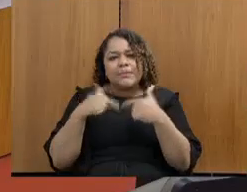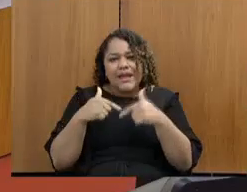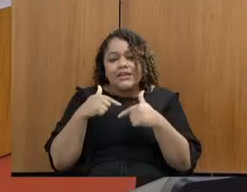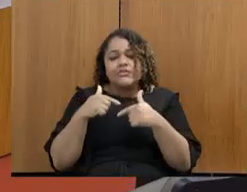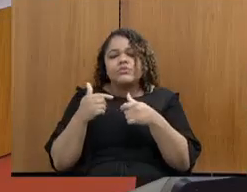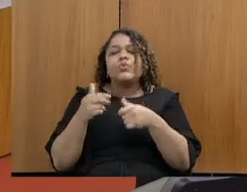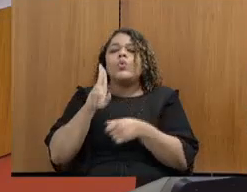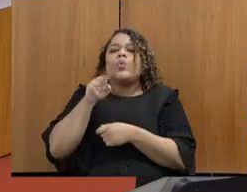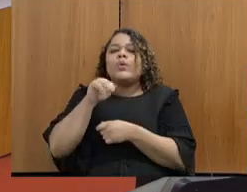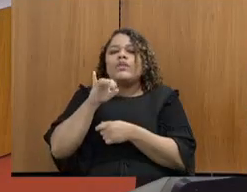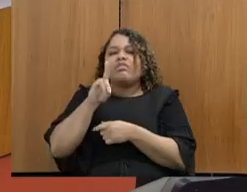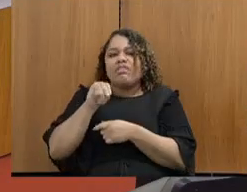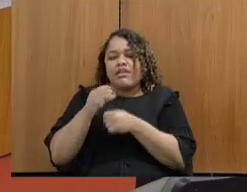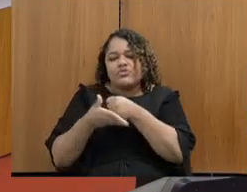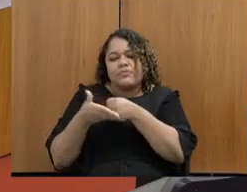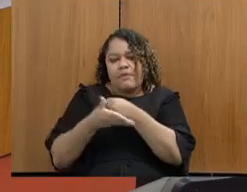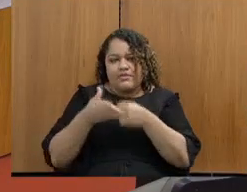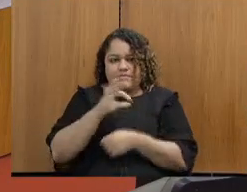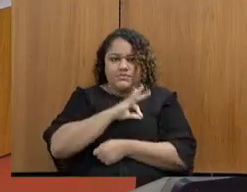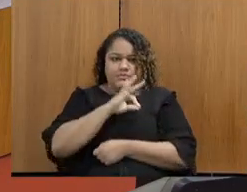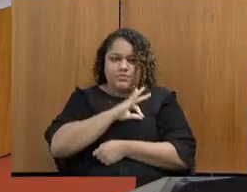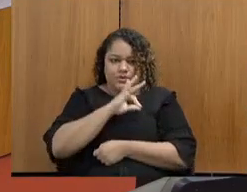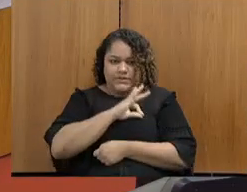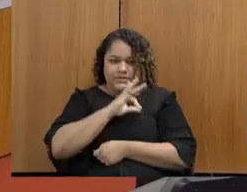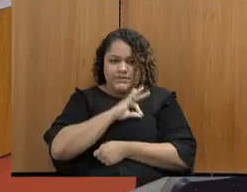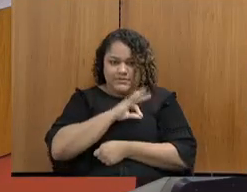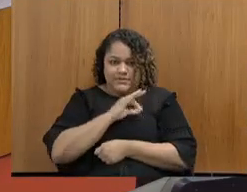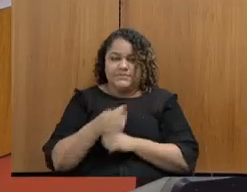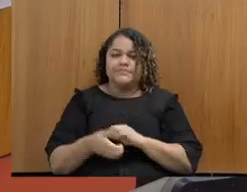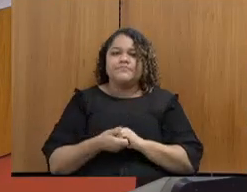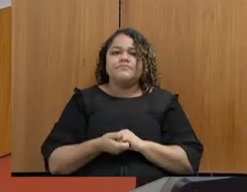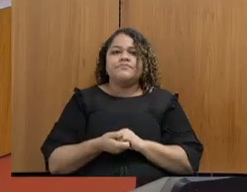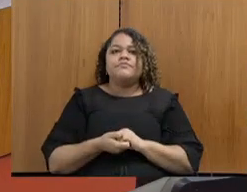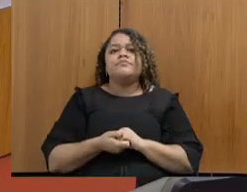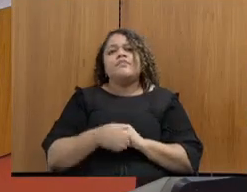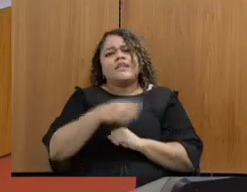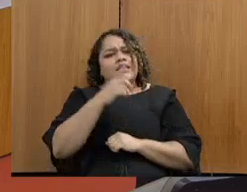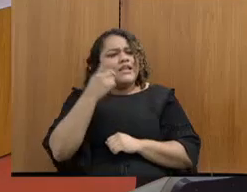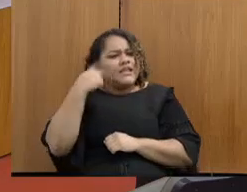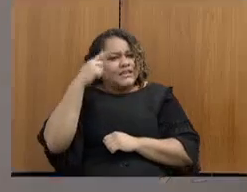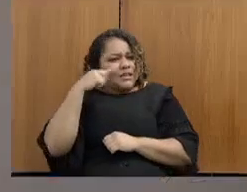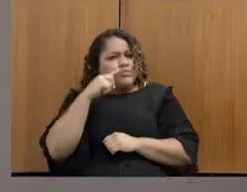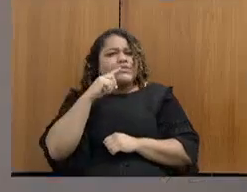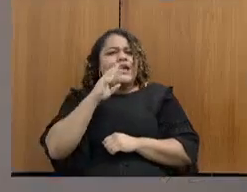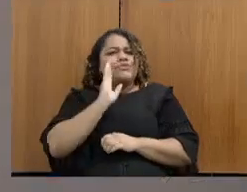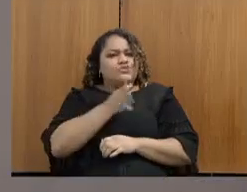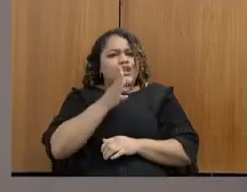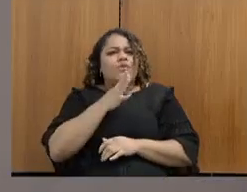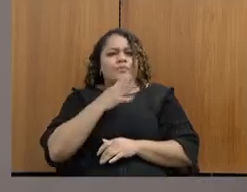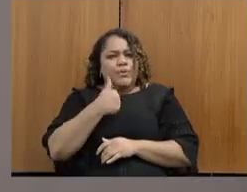né Deputado Sargento Rodrigo já me conhece há muitos anos né Deputado Antônio